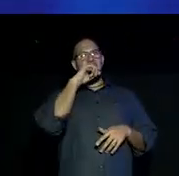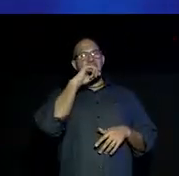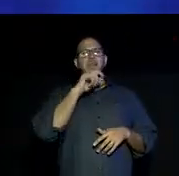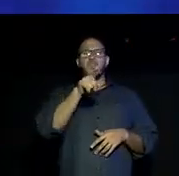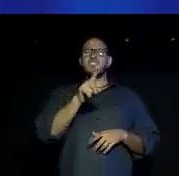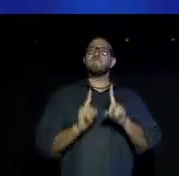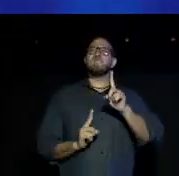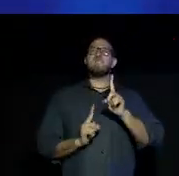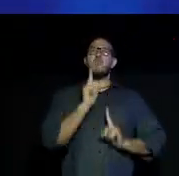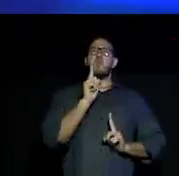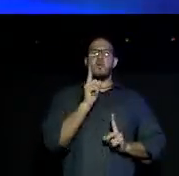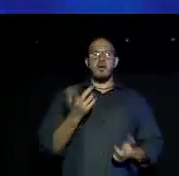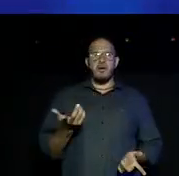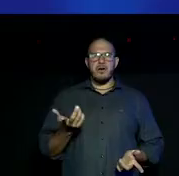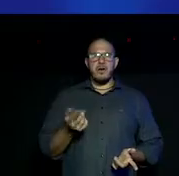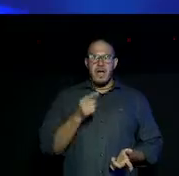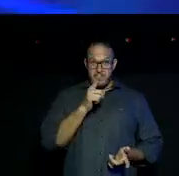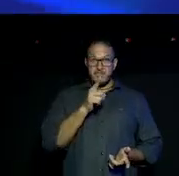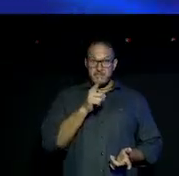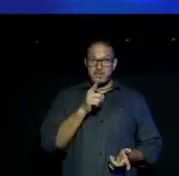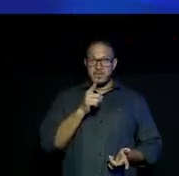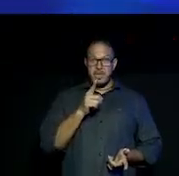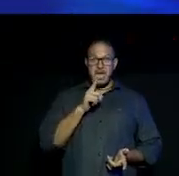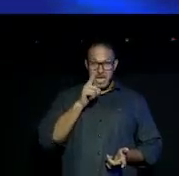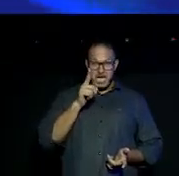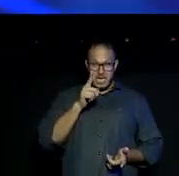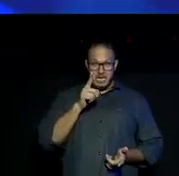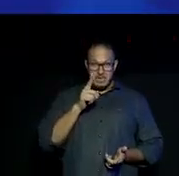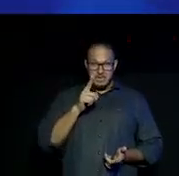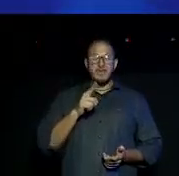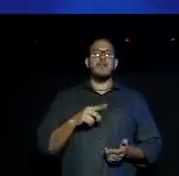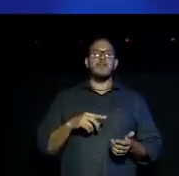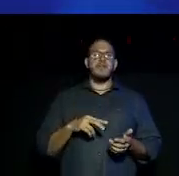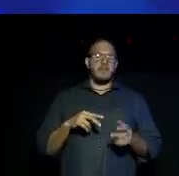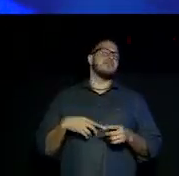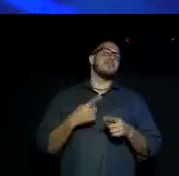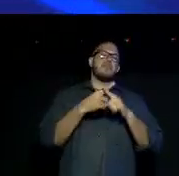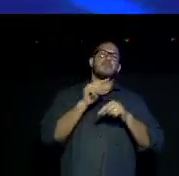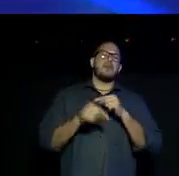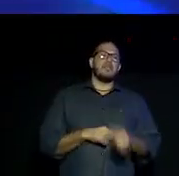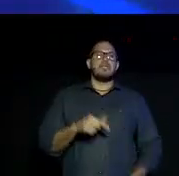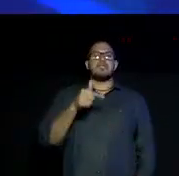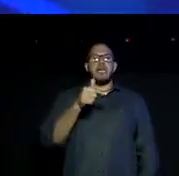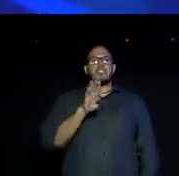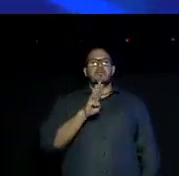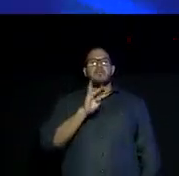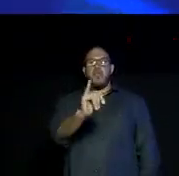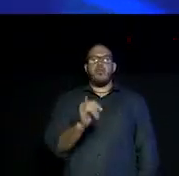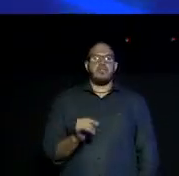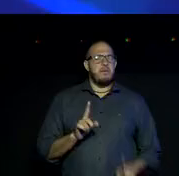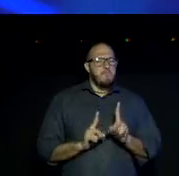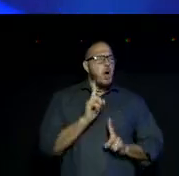vai subir sozinho. Aí você multiplica essa meta por 7 bilhões de seres humanos e quer que as pessoas